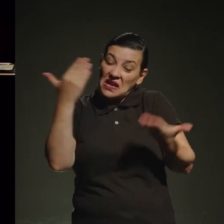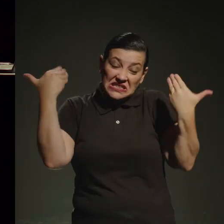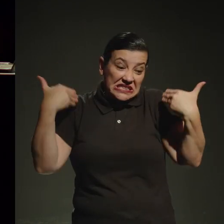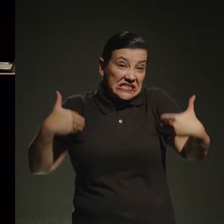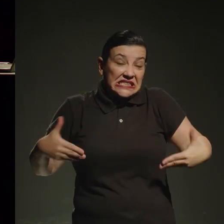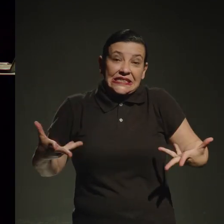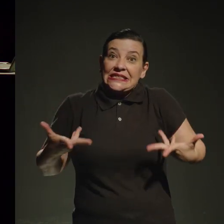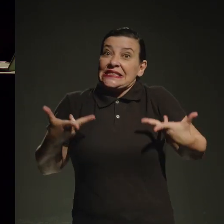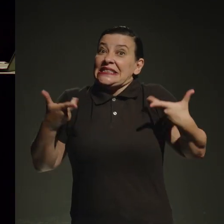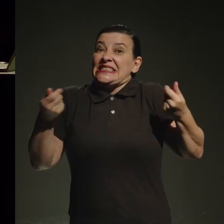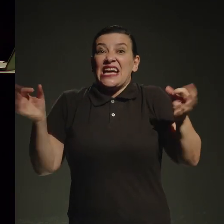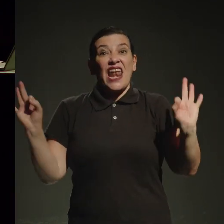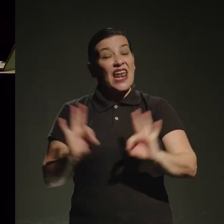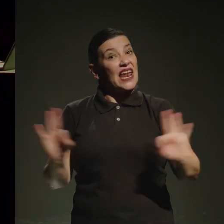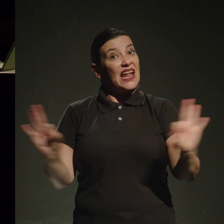sociáveis,